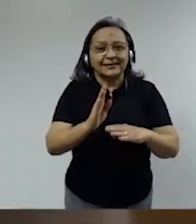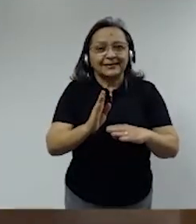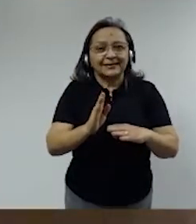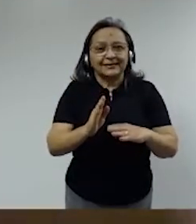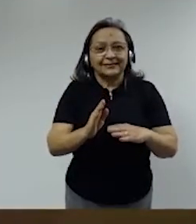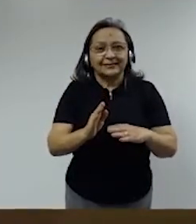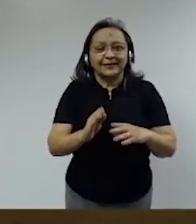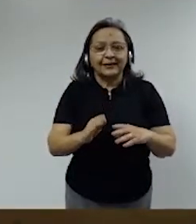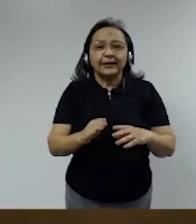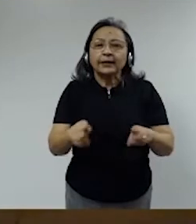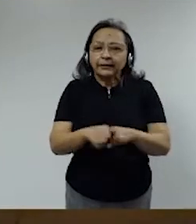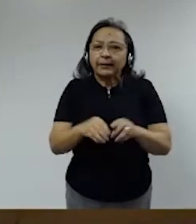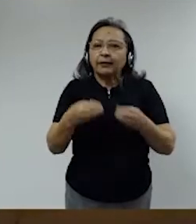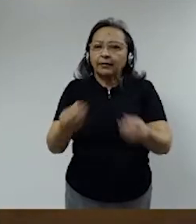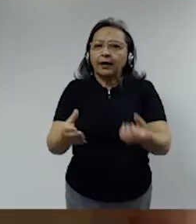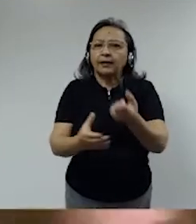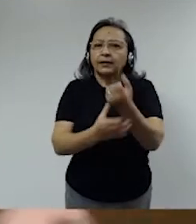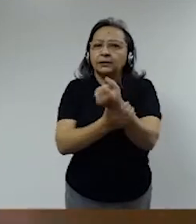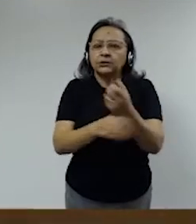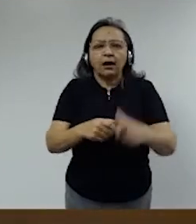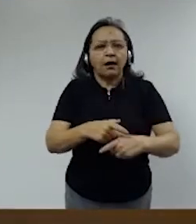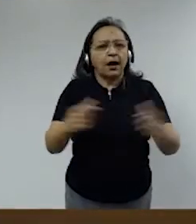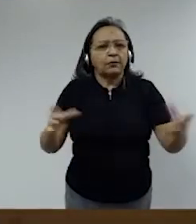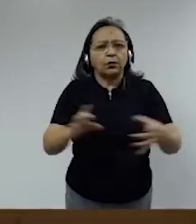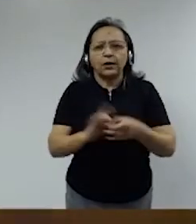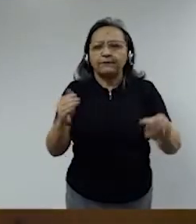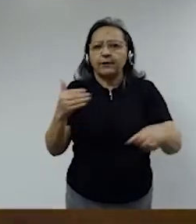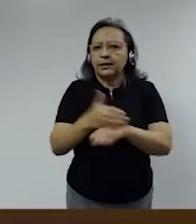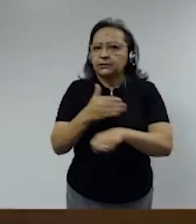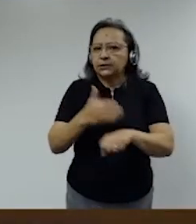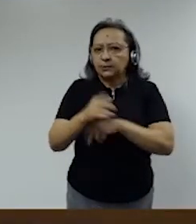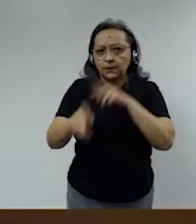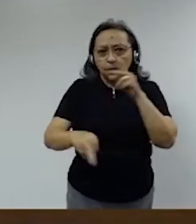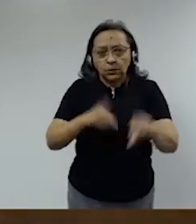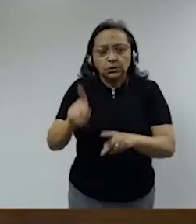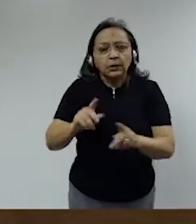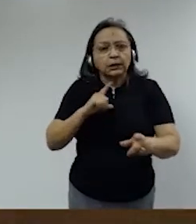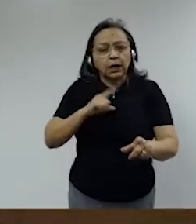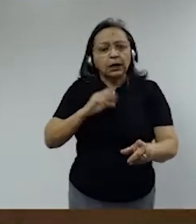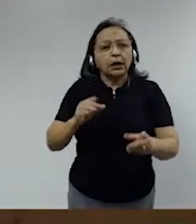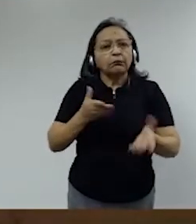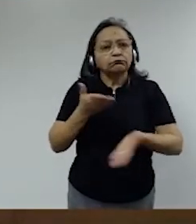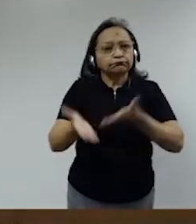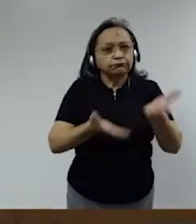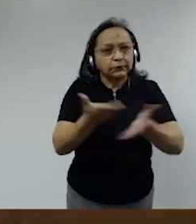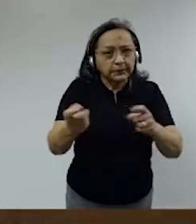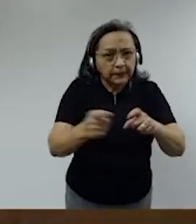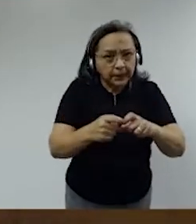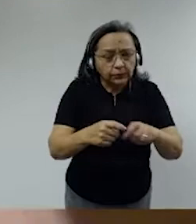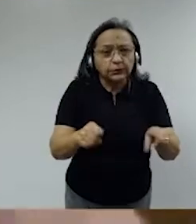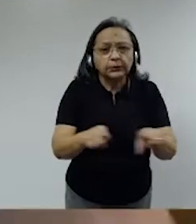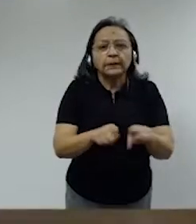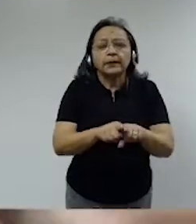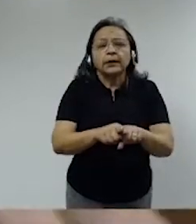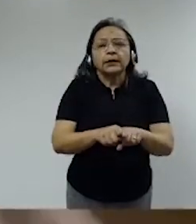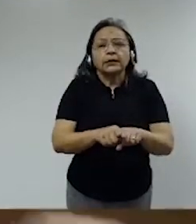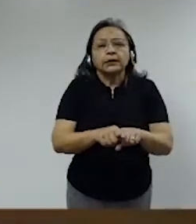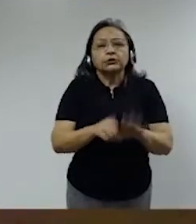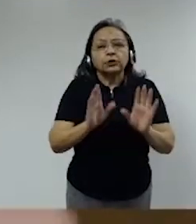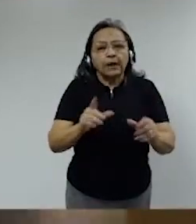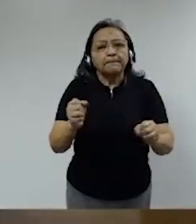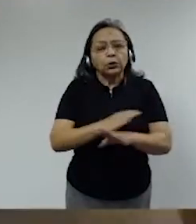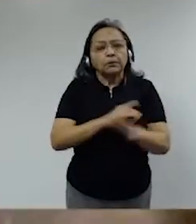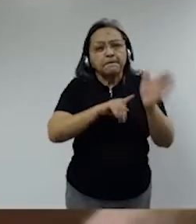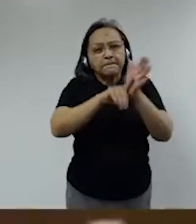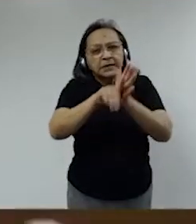garantir um amplo acesso à população para fins de atendimento médico, né? E através também de pesquisas,